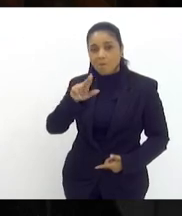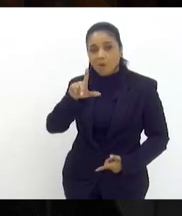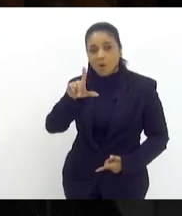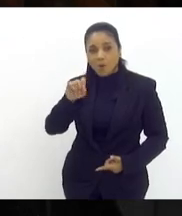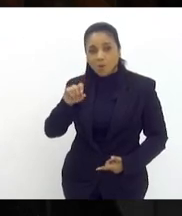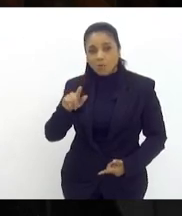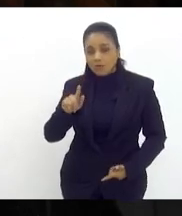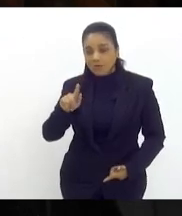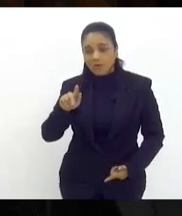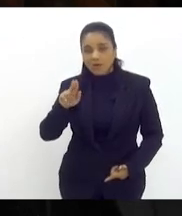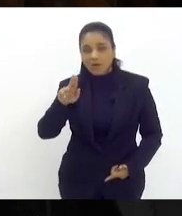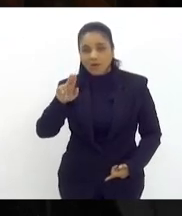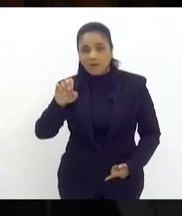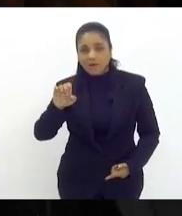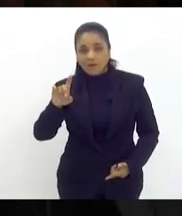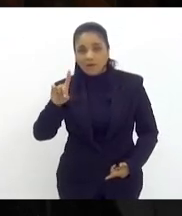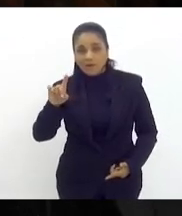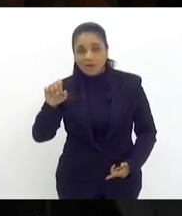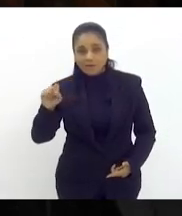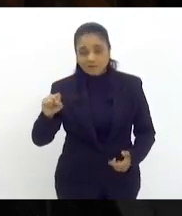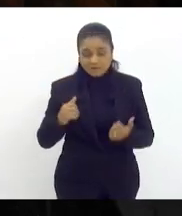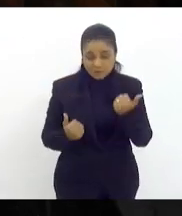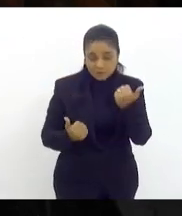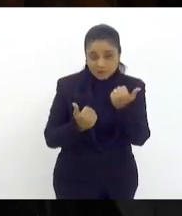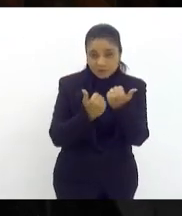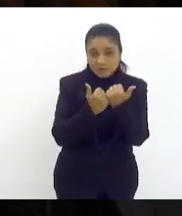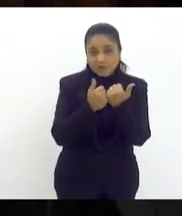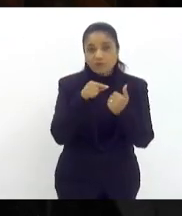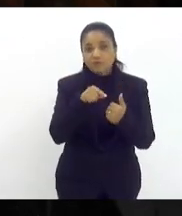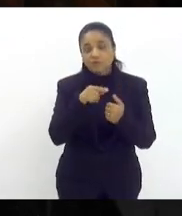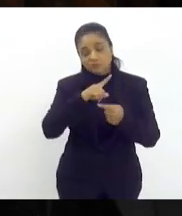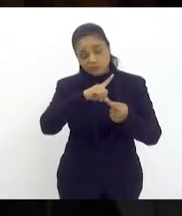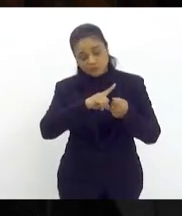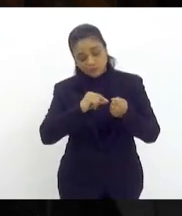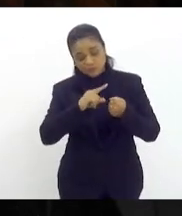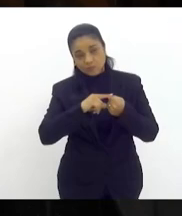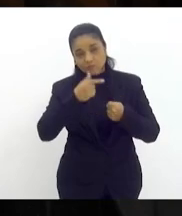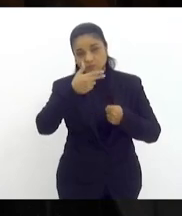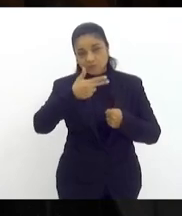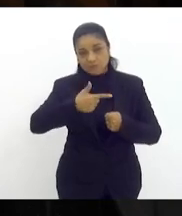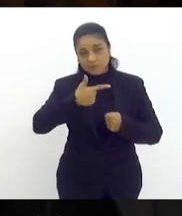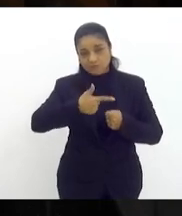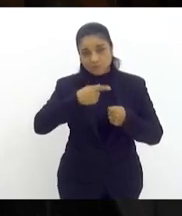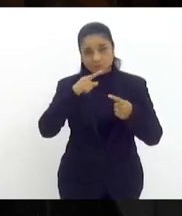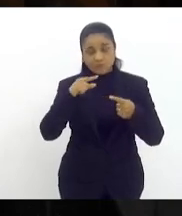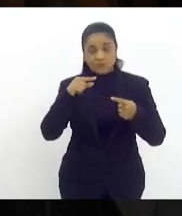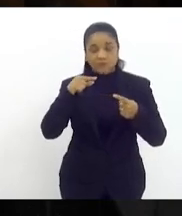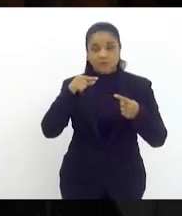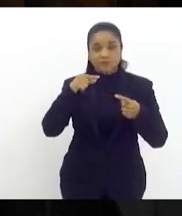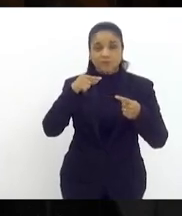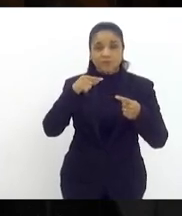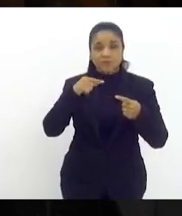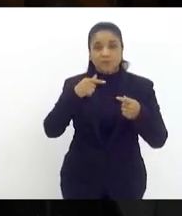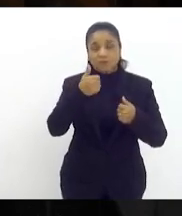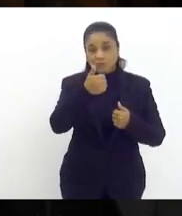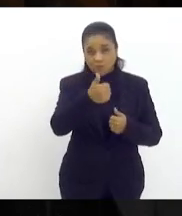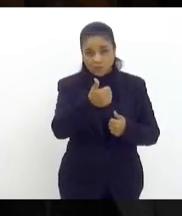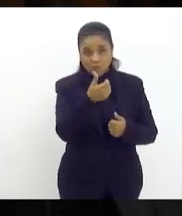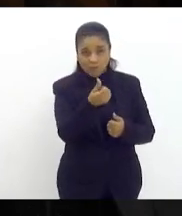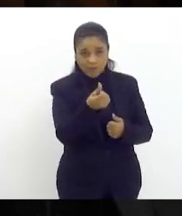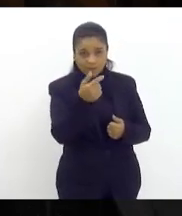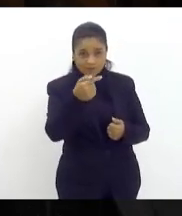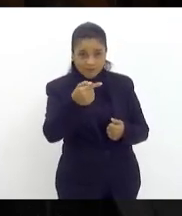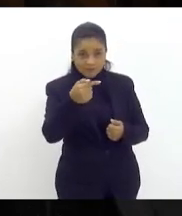substitutivo o inciso segundo exatamente do artigo 167A da